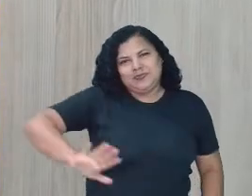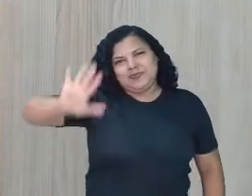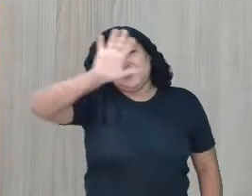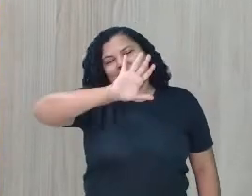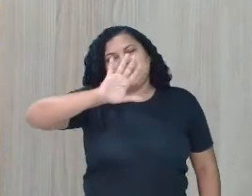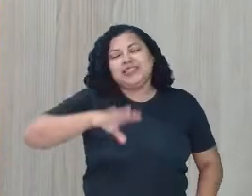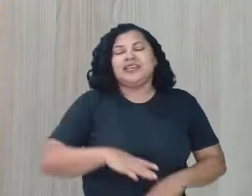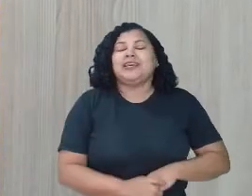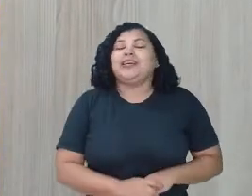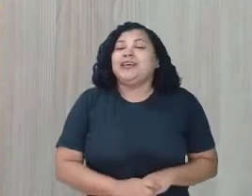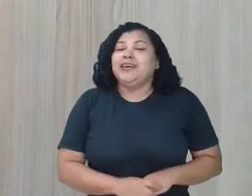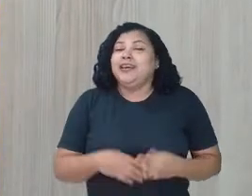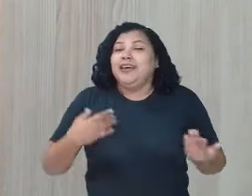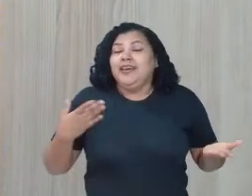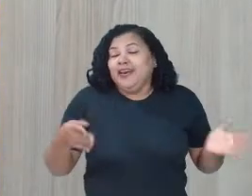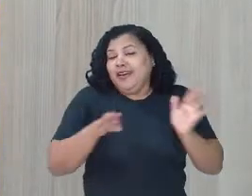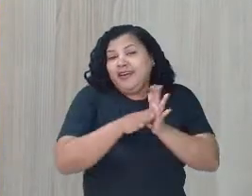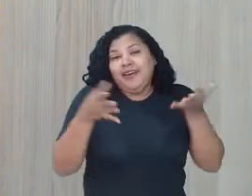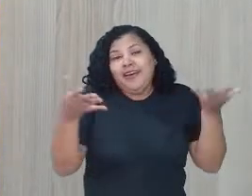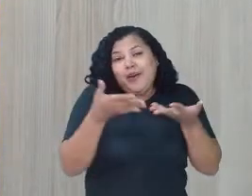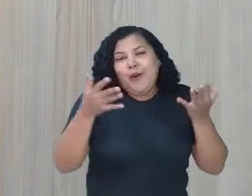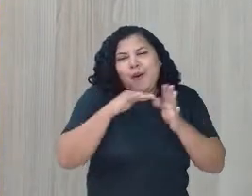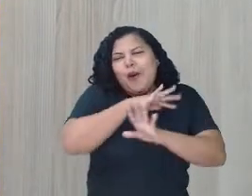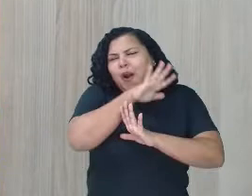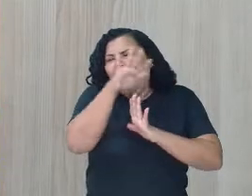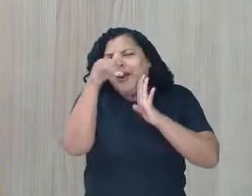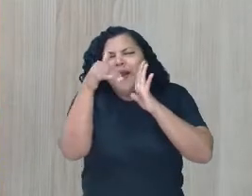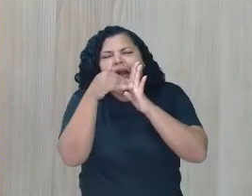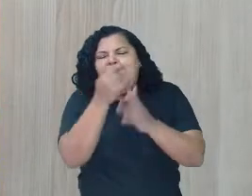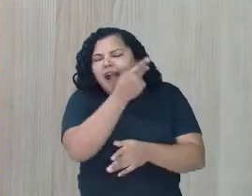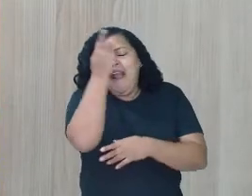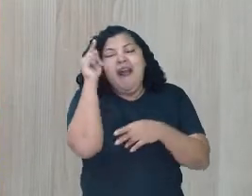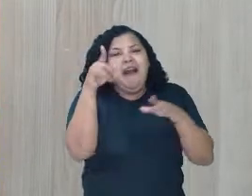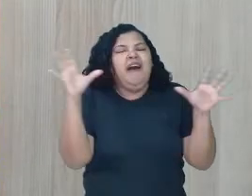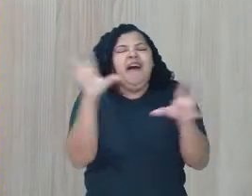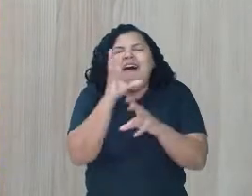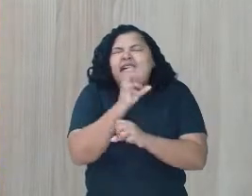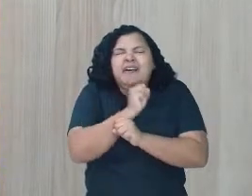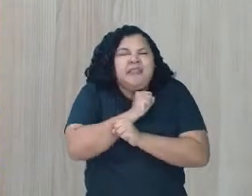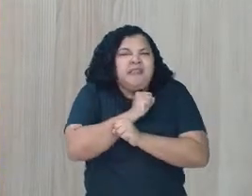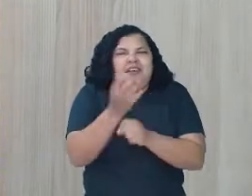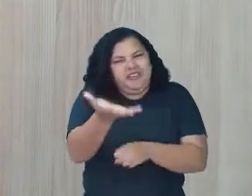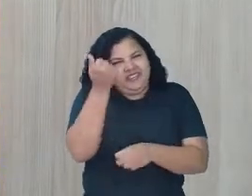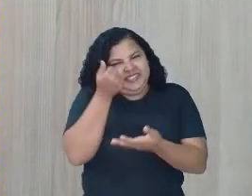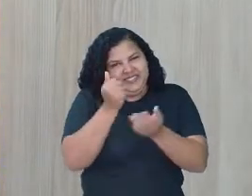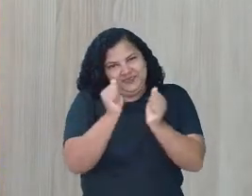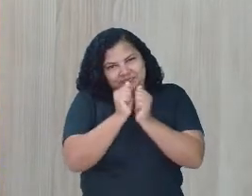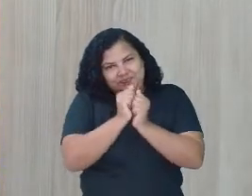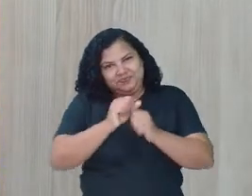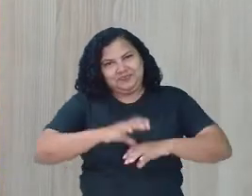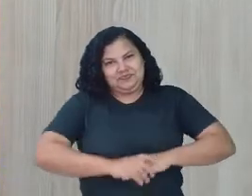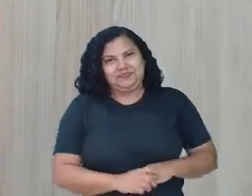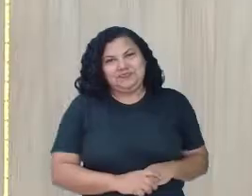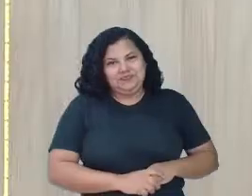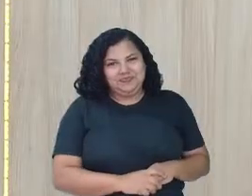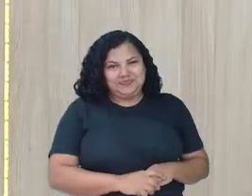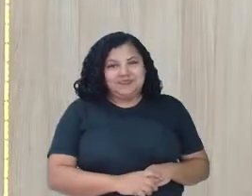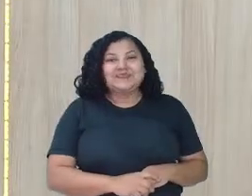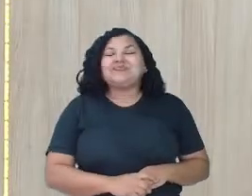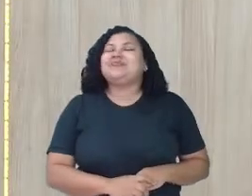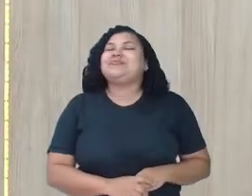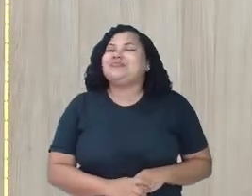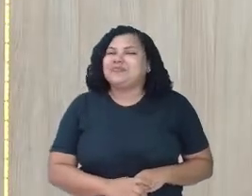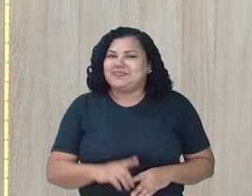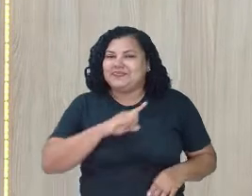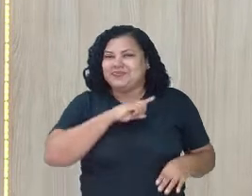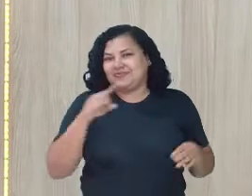gente chegar aos dias de hoje, tudo. Pessoal, vocês vão amar. Vem com a gente para essa viagem. Pois é, vocês estão